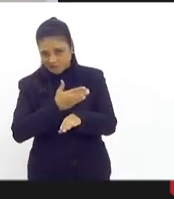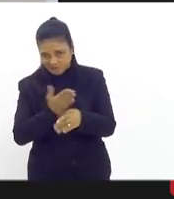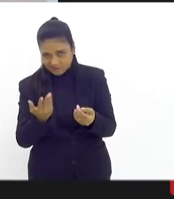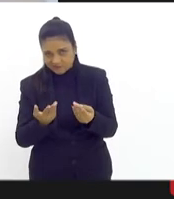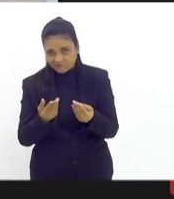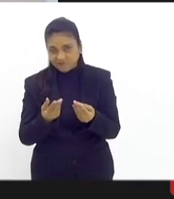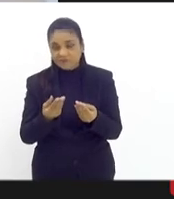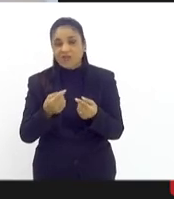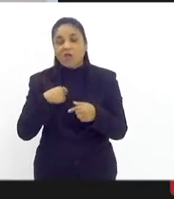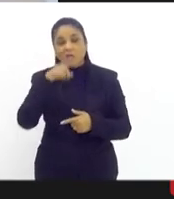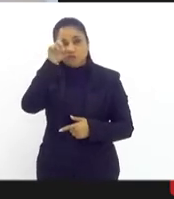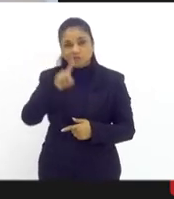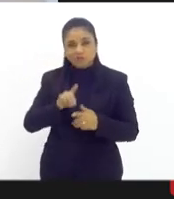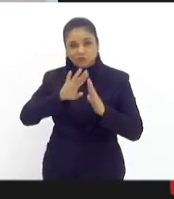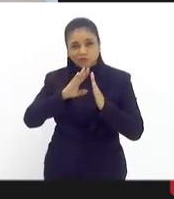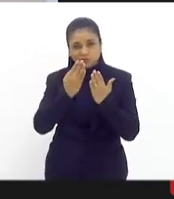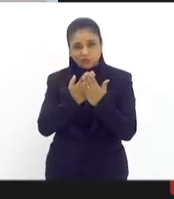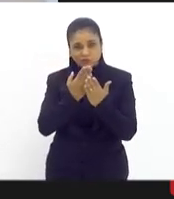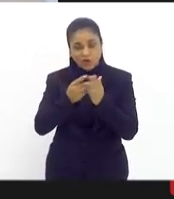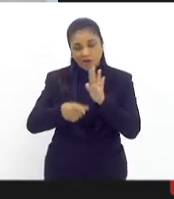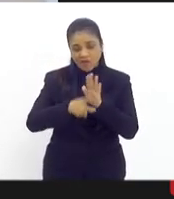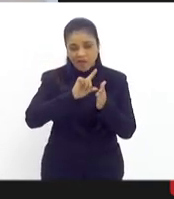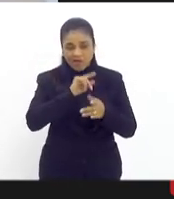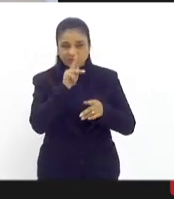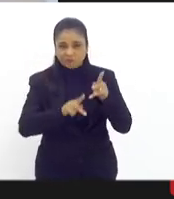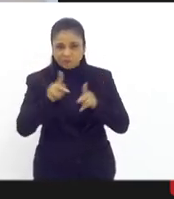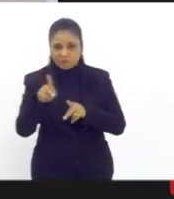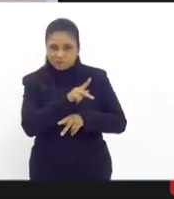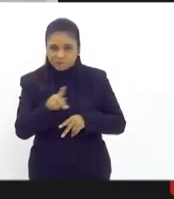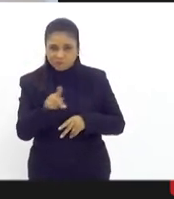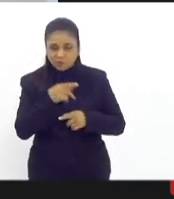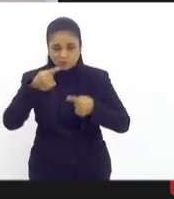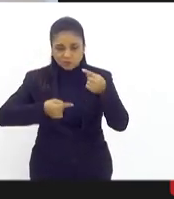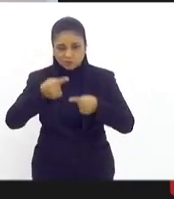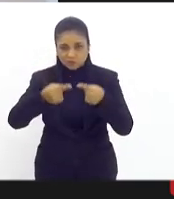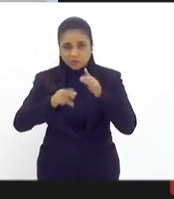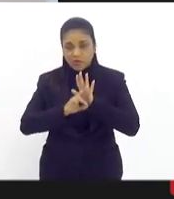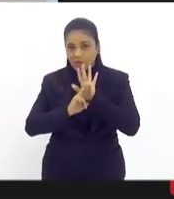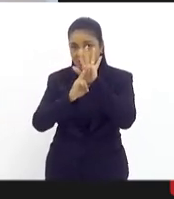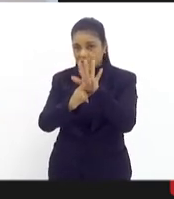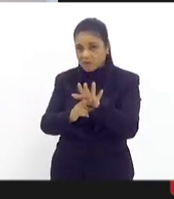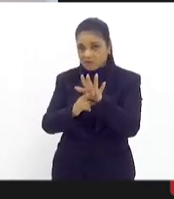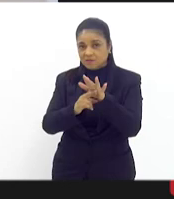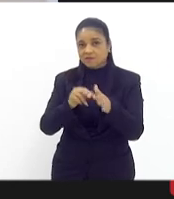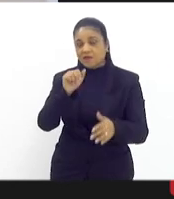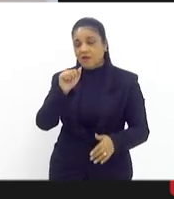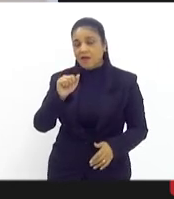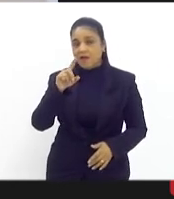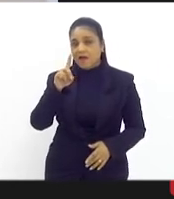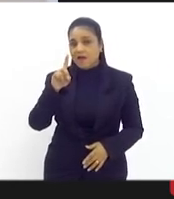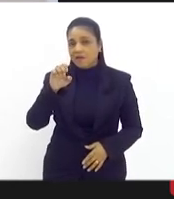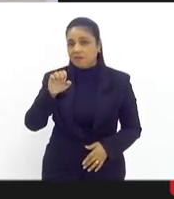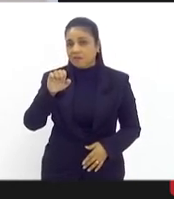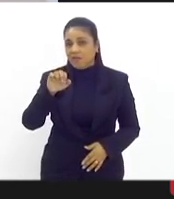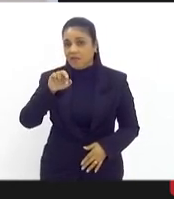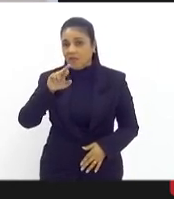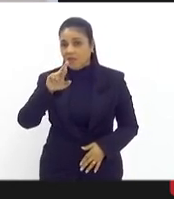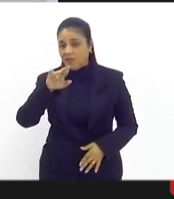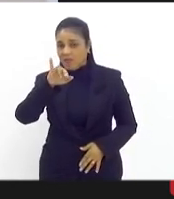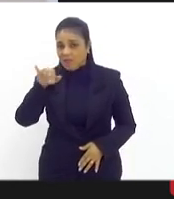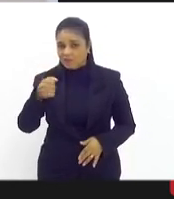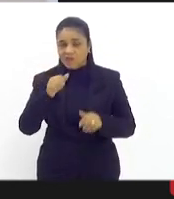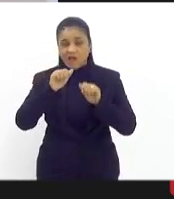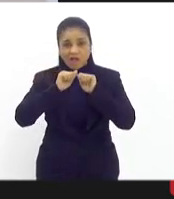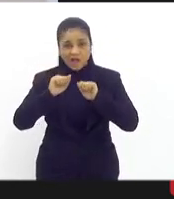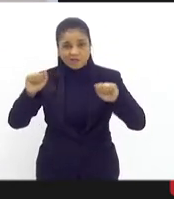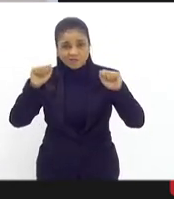Enquanto diretor de escola e, antes de tudo, professores, né? Enquanto representante aqui hoje da ADERJ, queria lembrar para quem não sabe que a DERJ é a